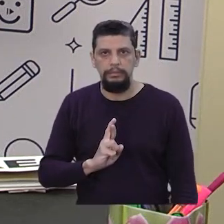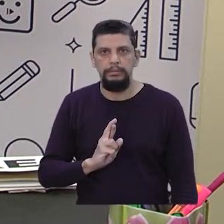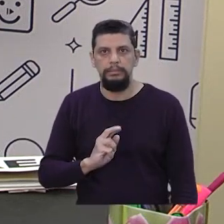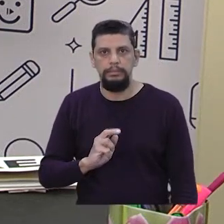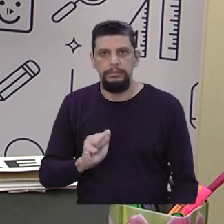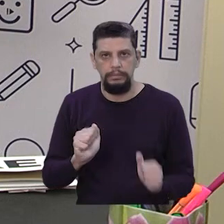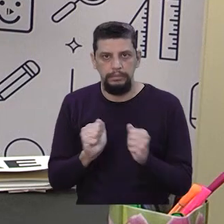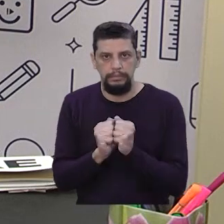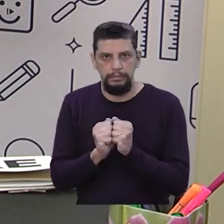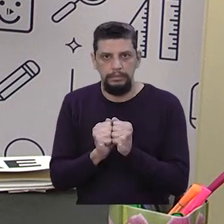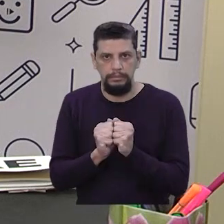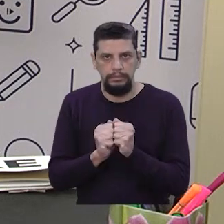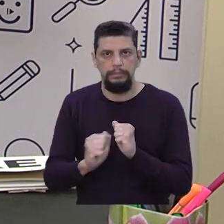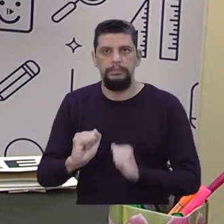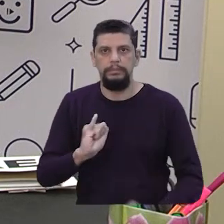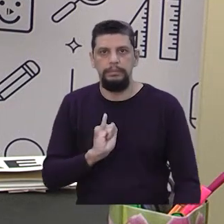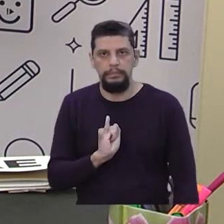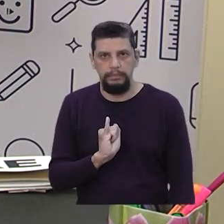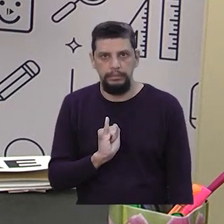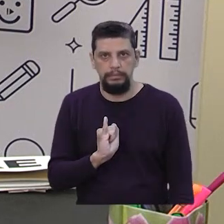o I.